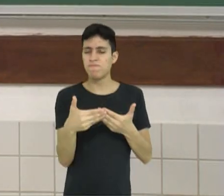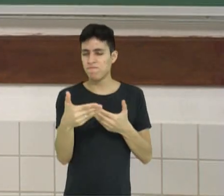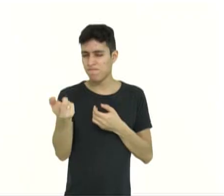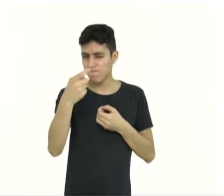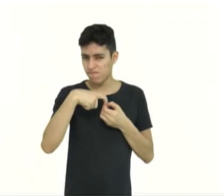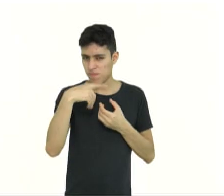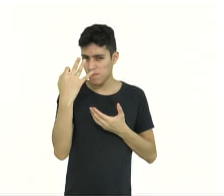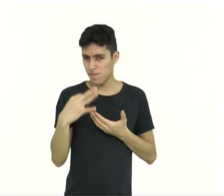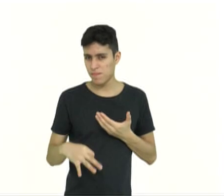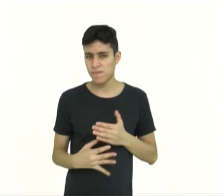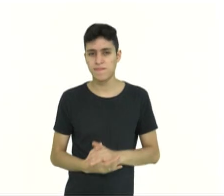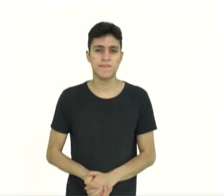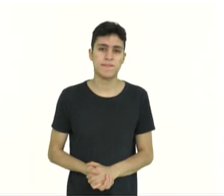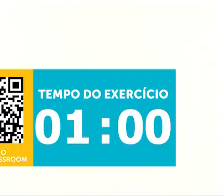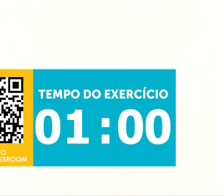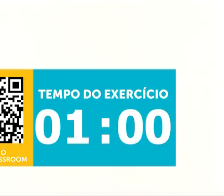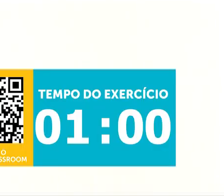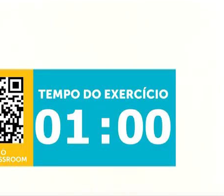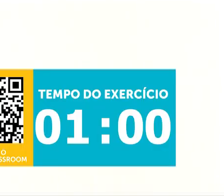correção.